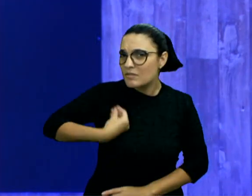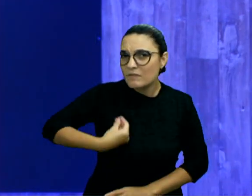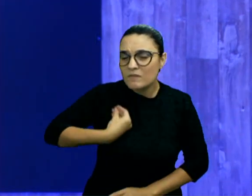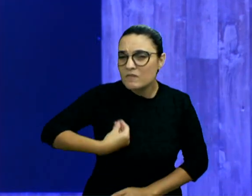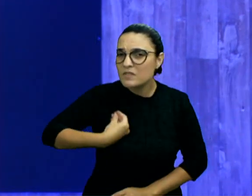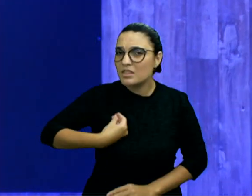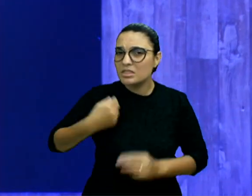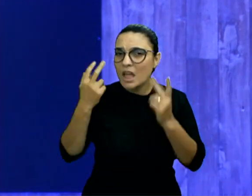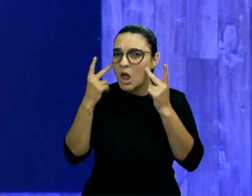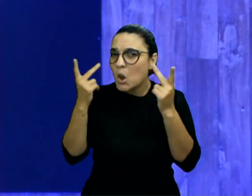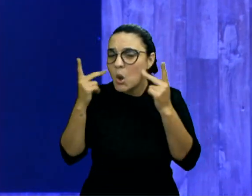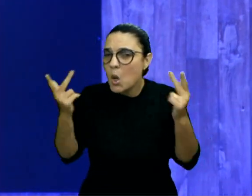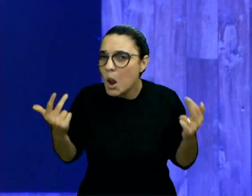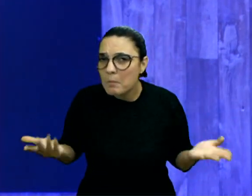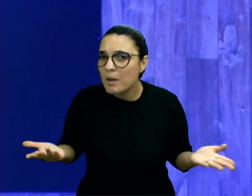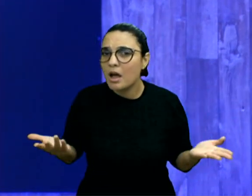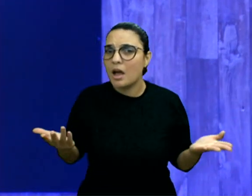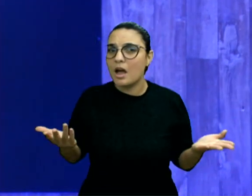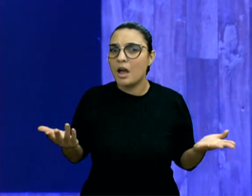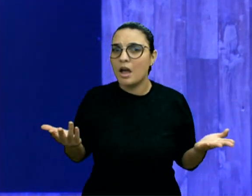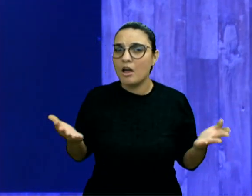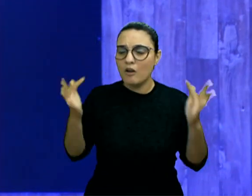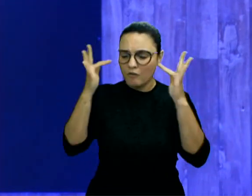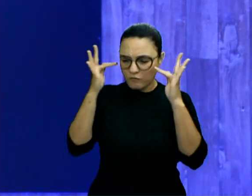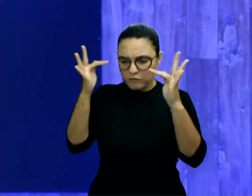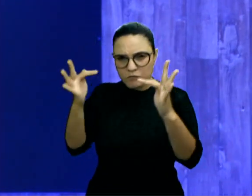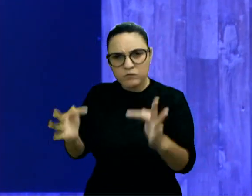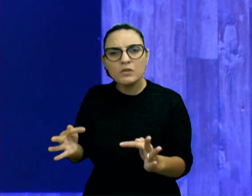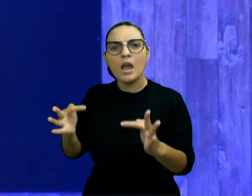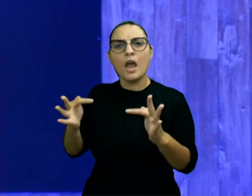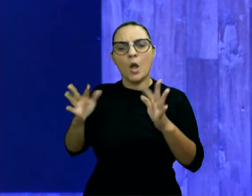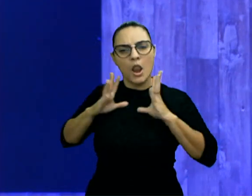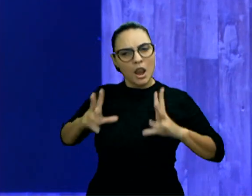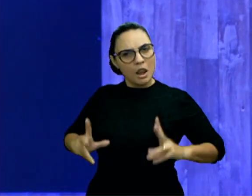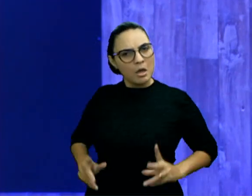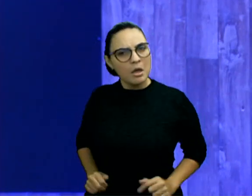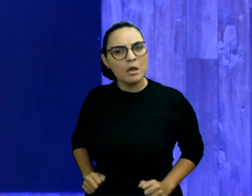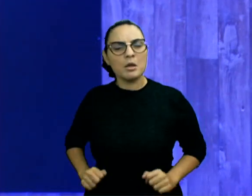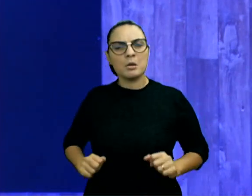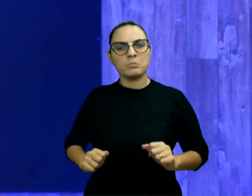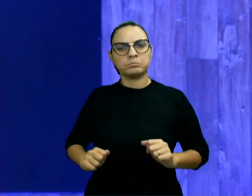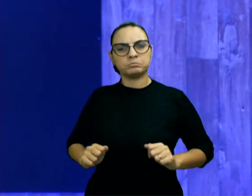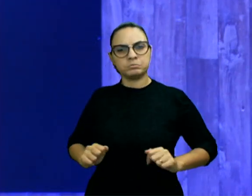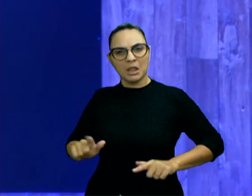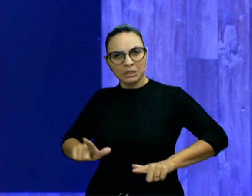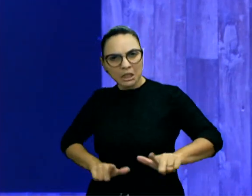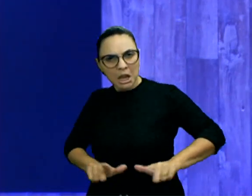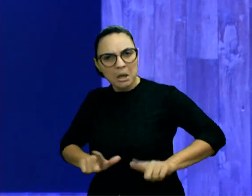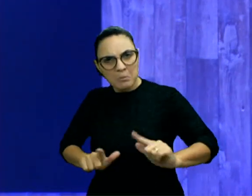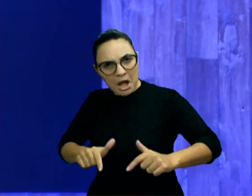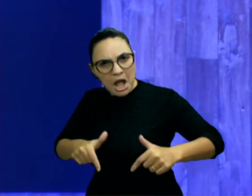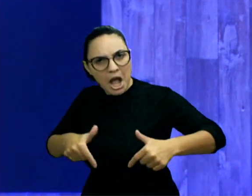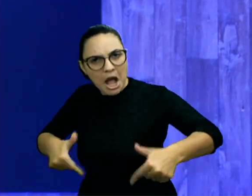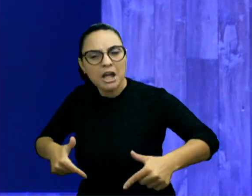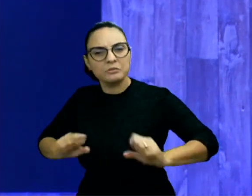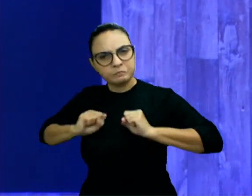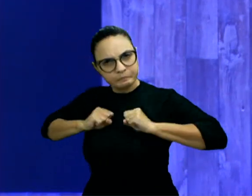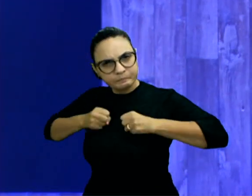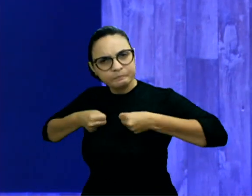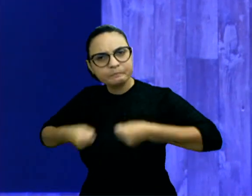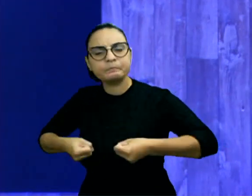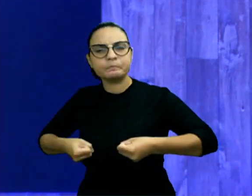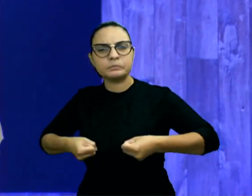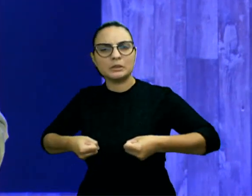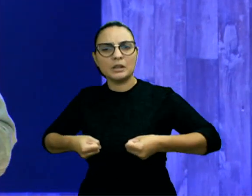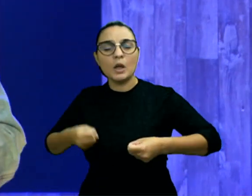atitudes do dia a dia. Ser fiel, ser honesto, ser trabalhador, ser uma pessoa que se esforça.